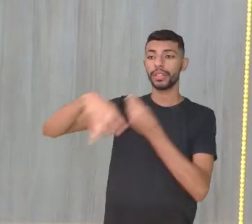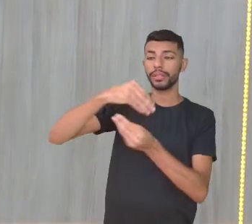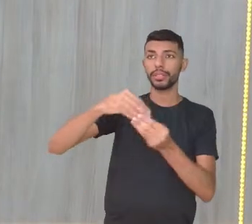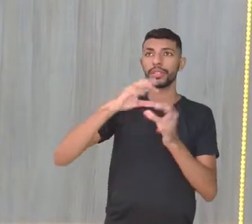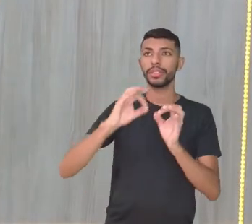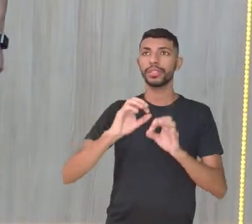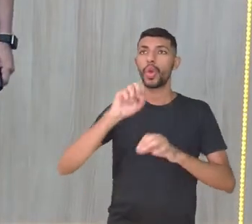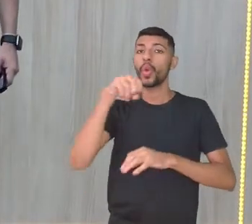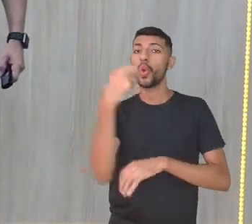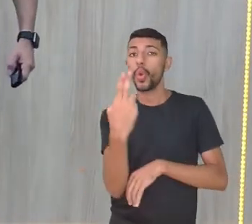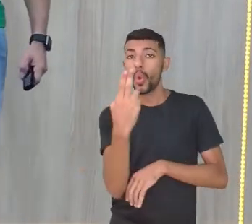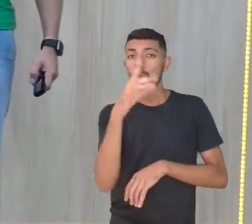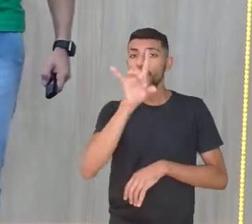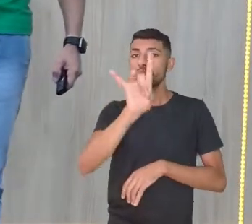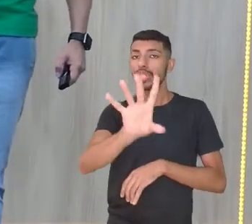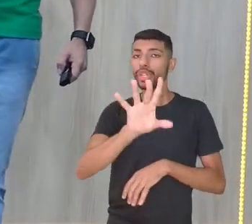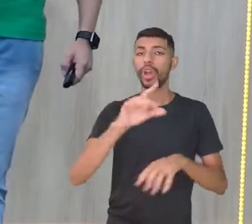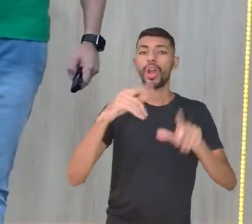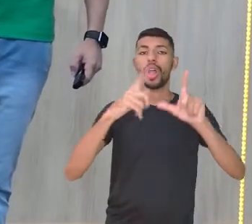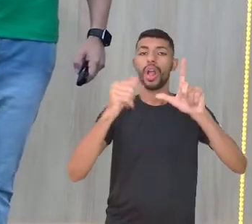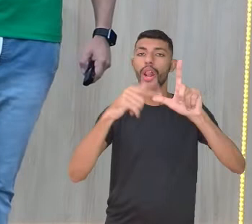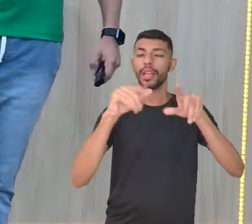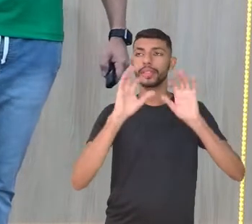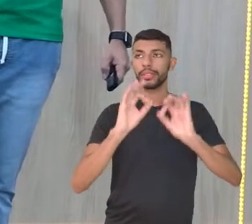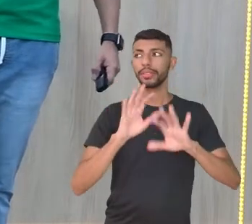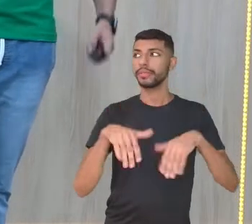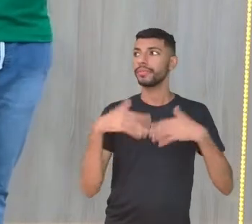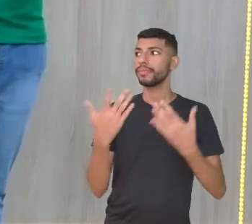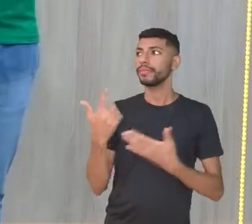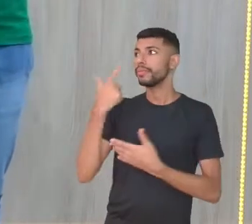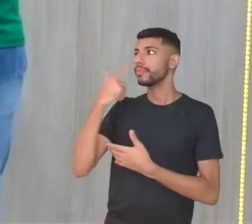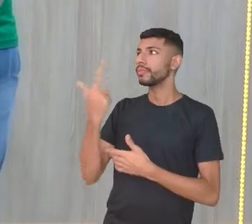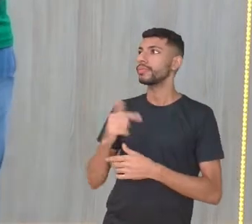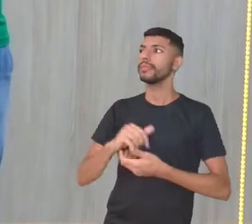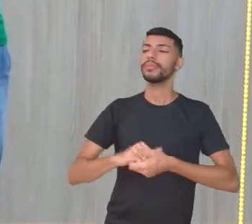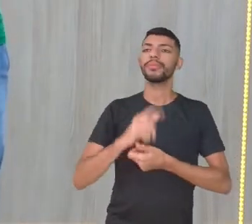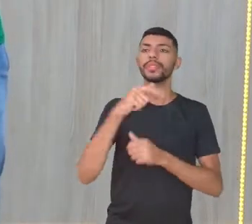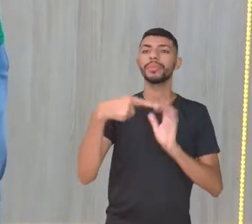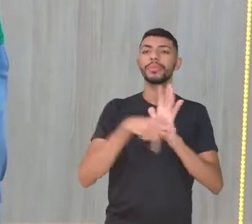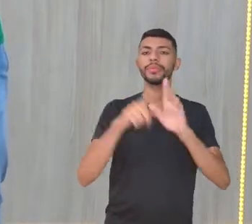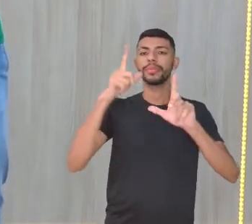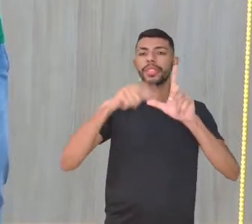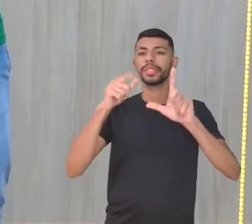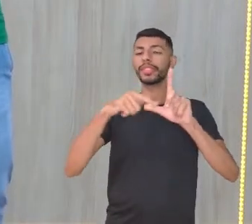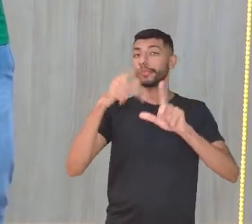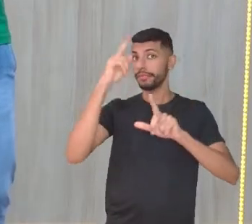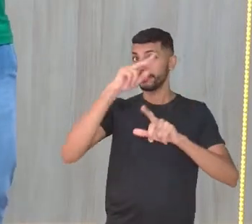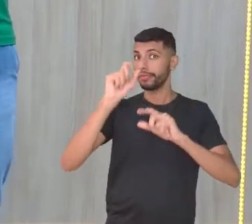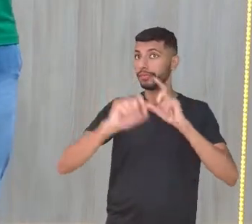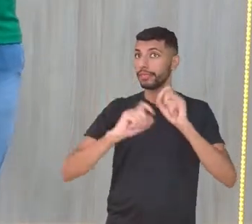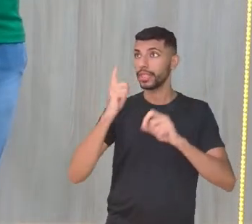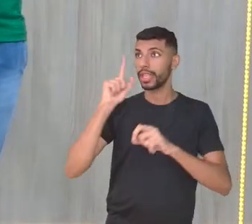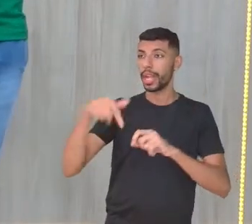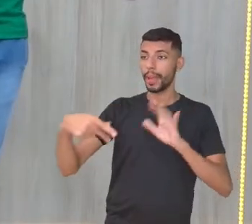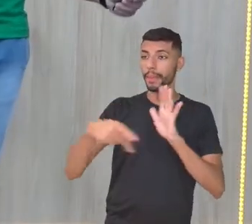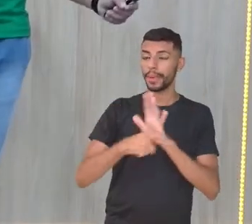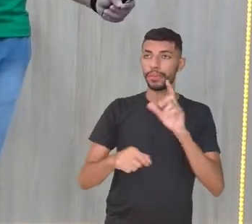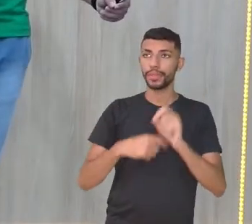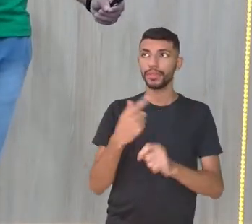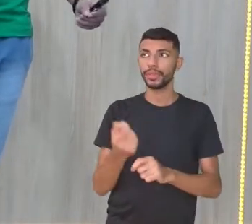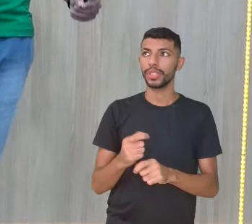letras ou somente por letras, certo? E essas letras, só lembrando, são os